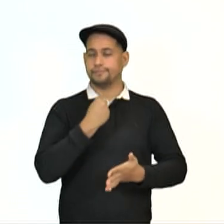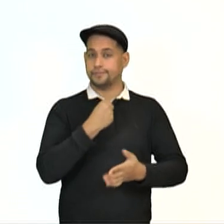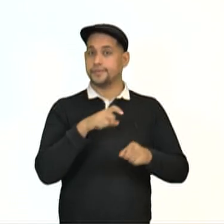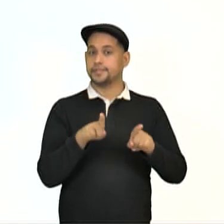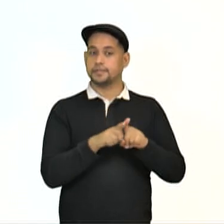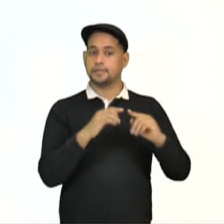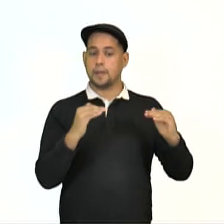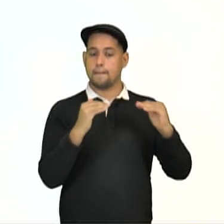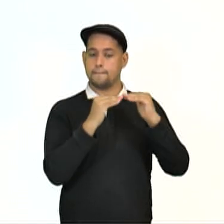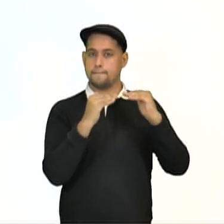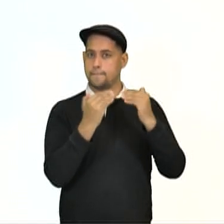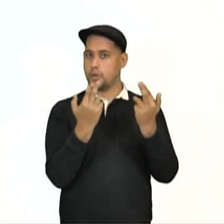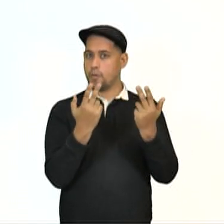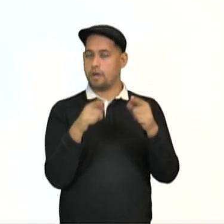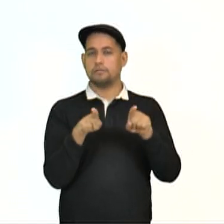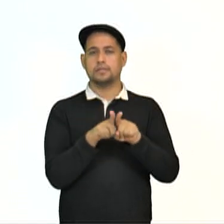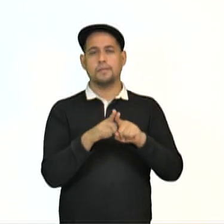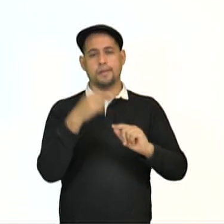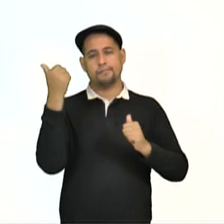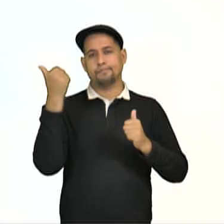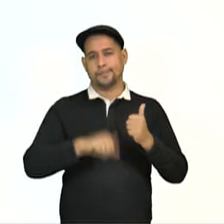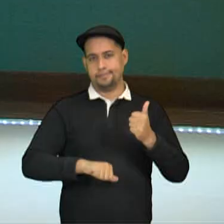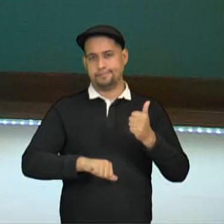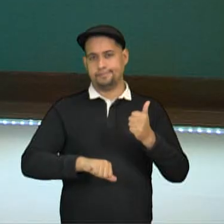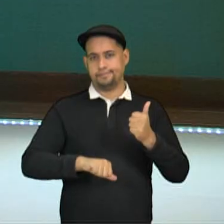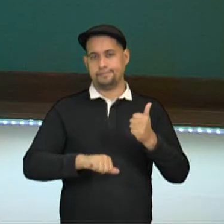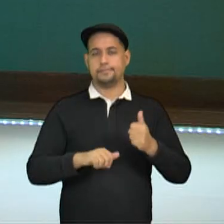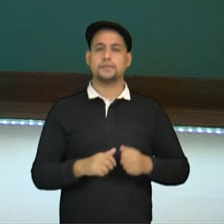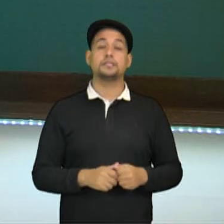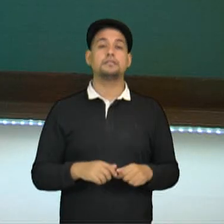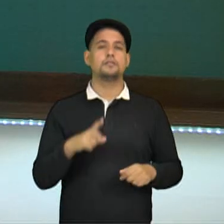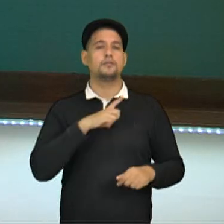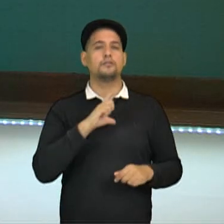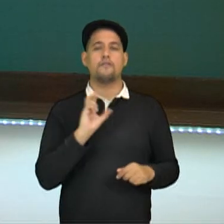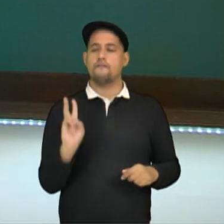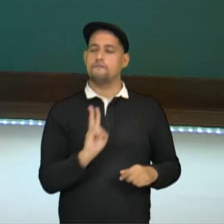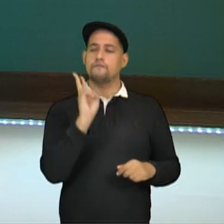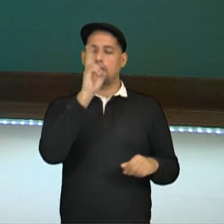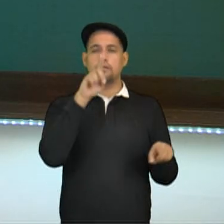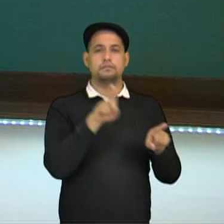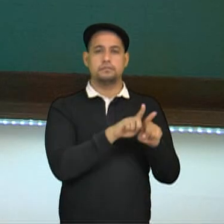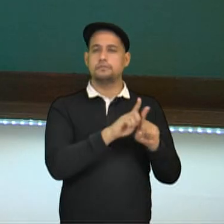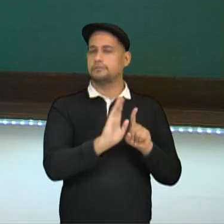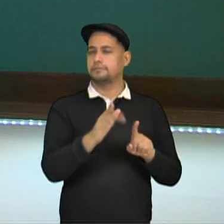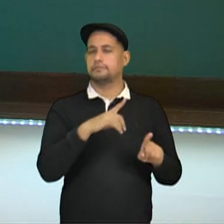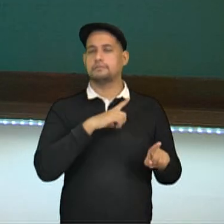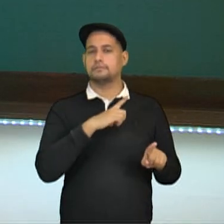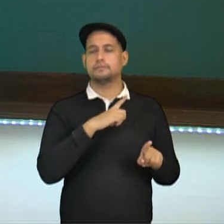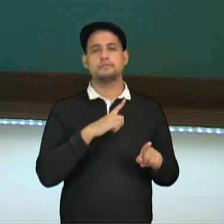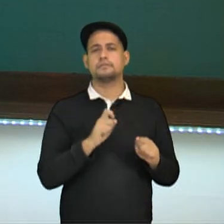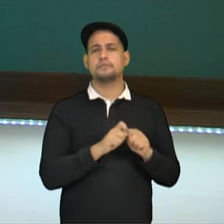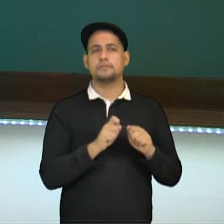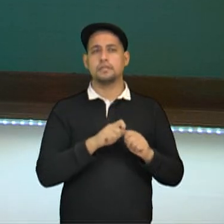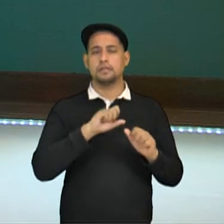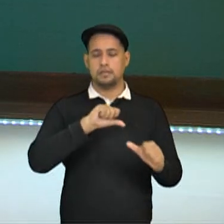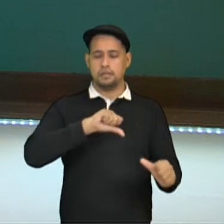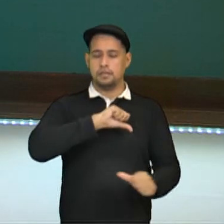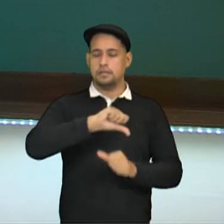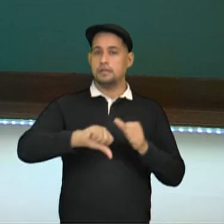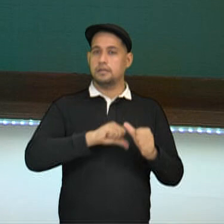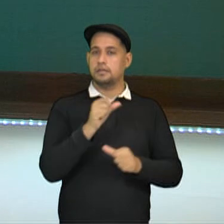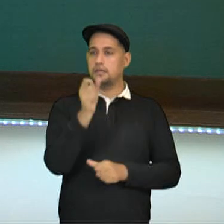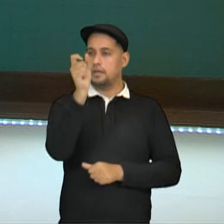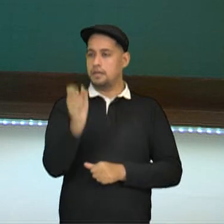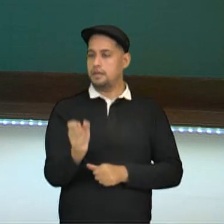de empates e de derrotas. Peguei esses valores aí obtidos e transcrevi para